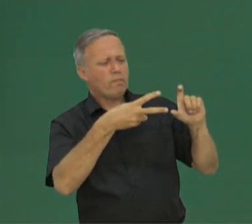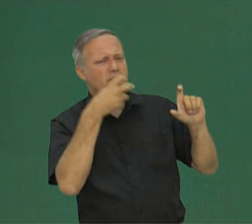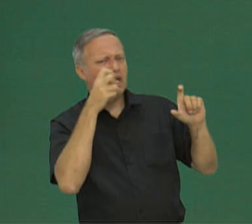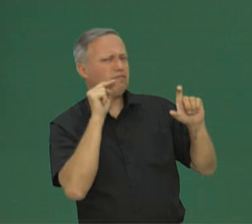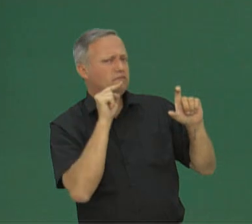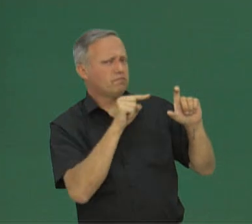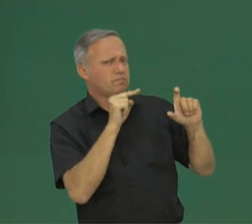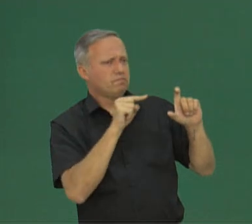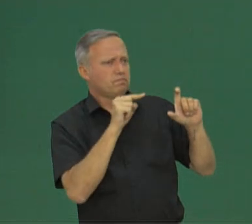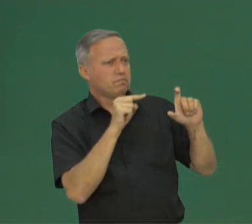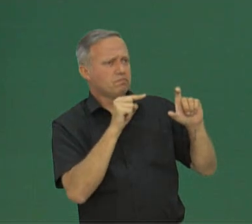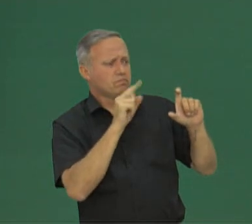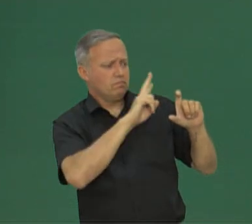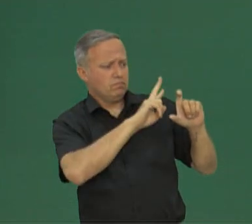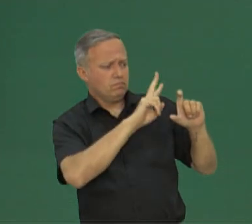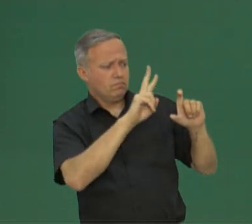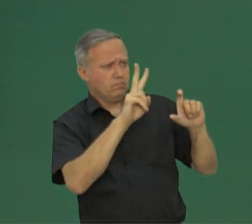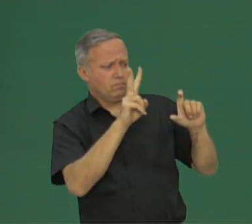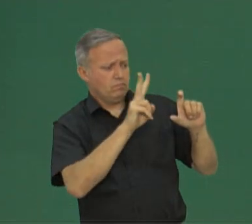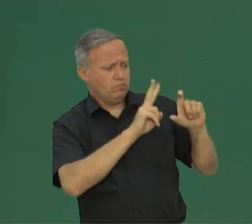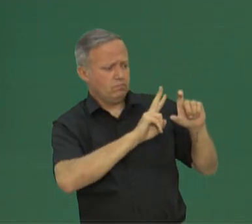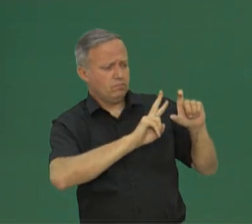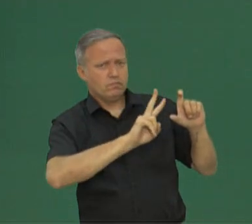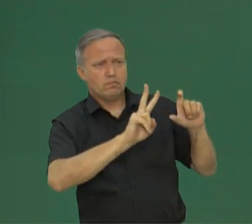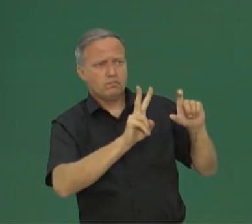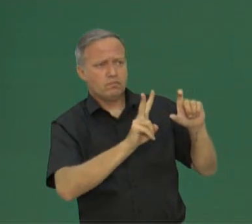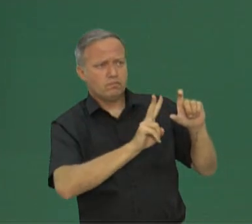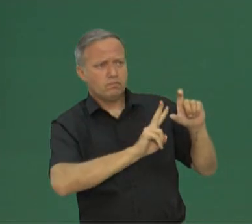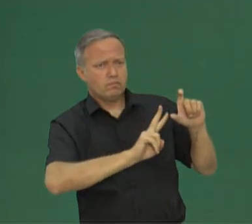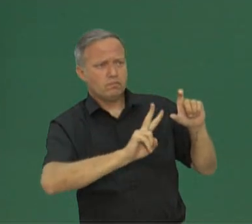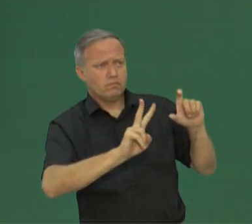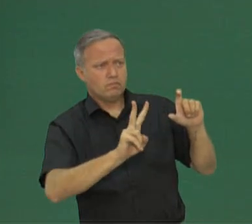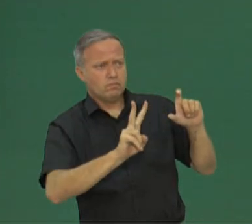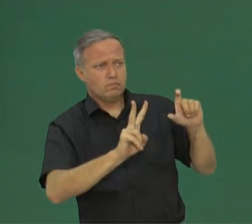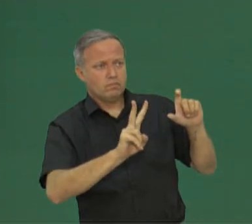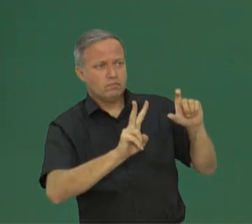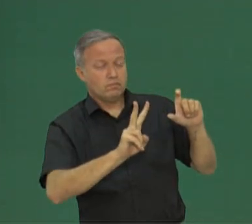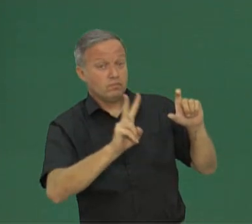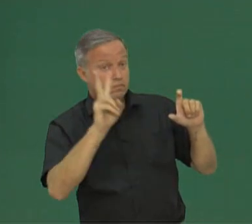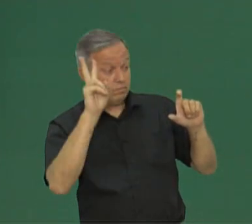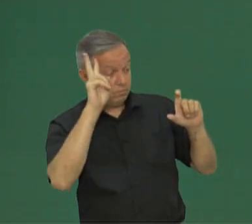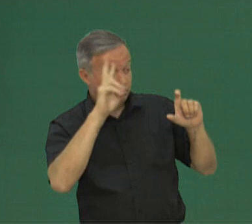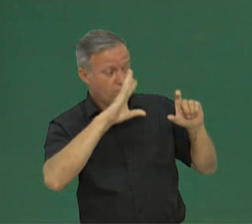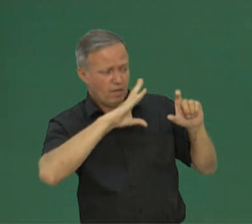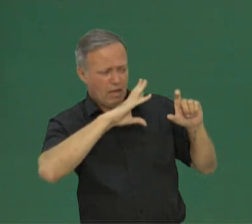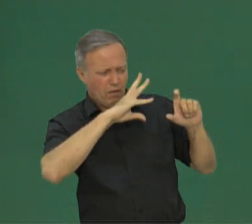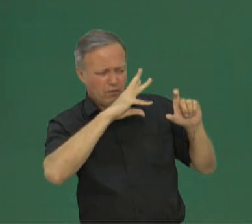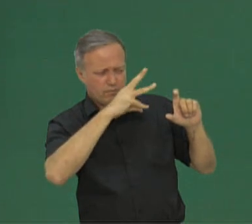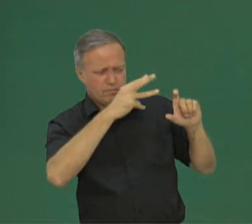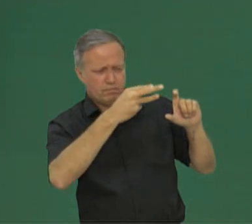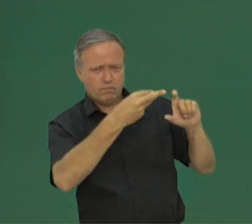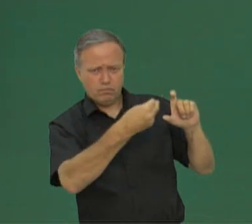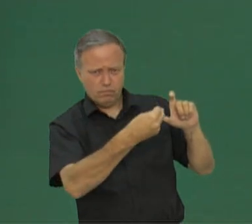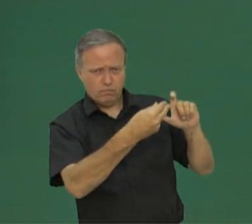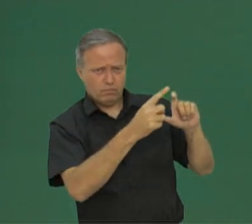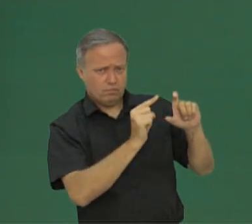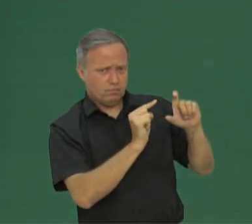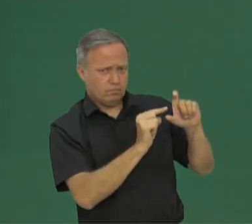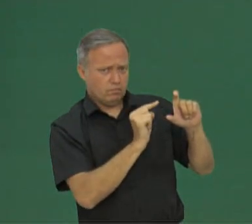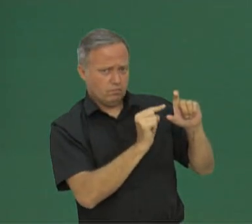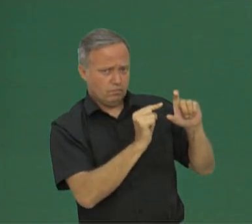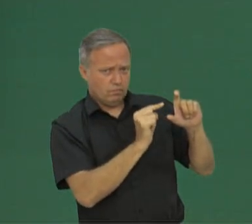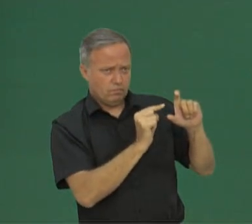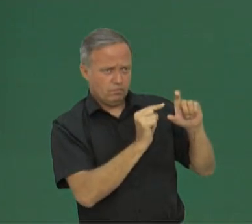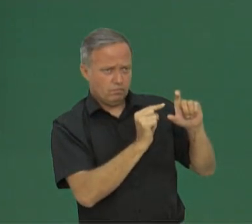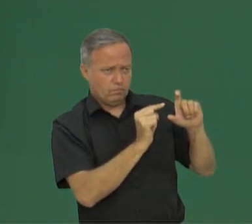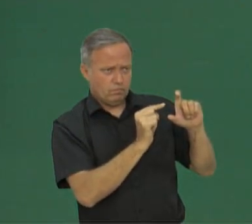quer dizer que você tem que fazer o quê? Observar a imagem. Lembrem de olhar tudo que está nessa imagem, de todos os elementos que